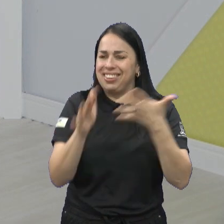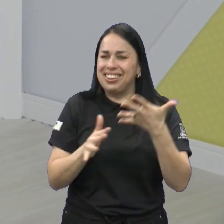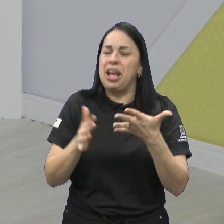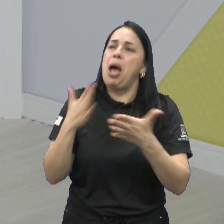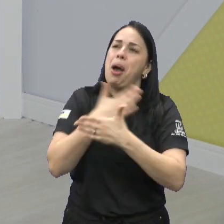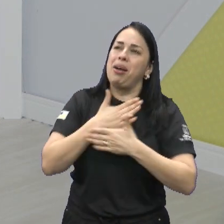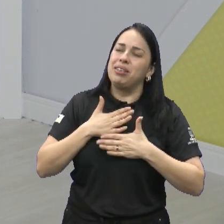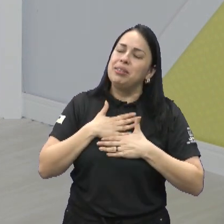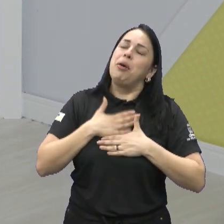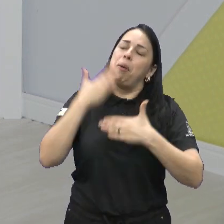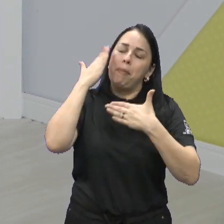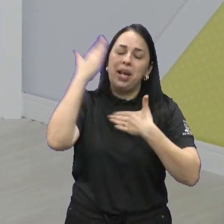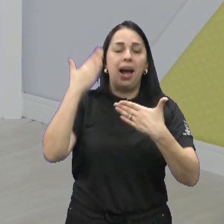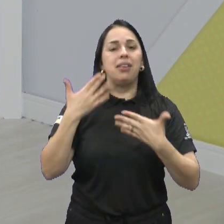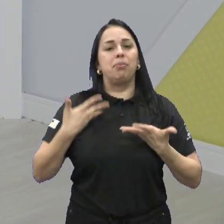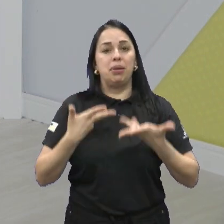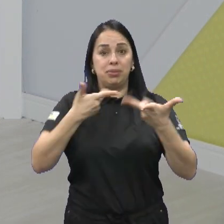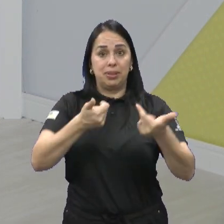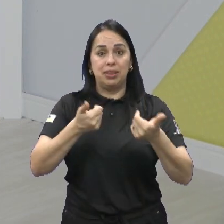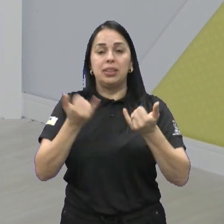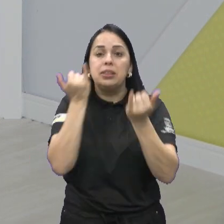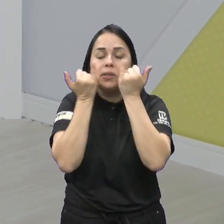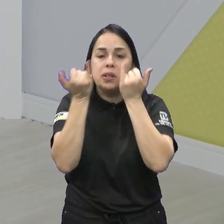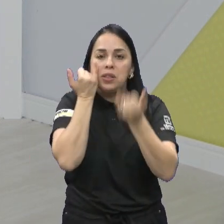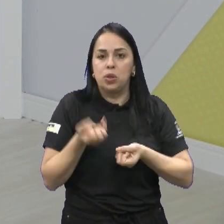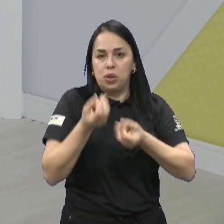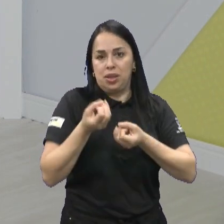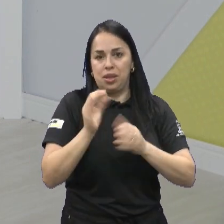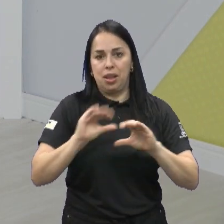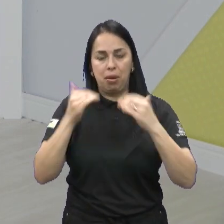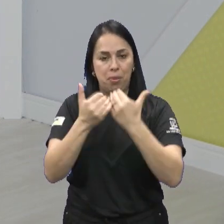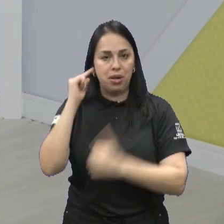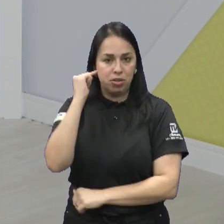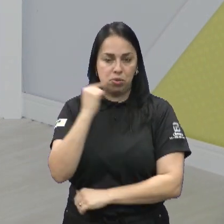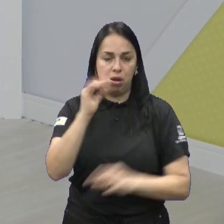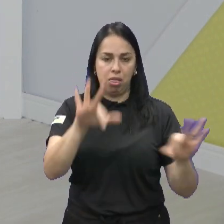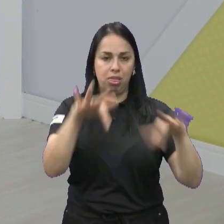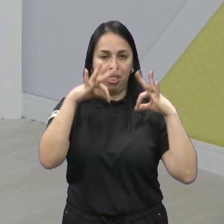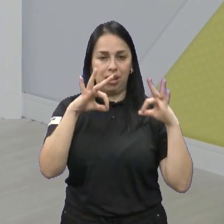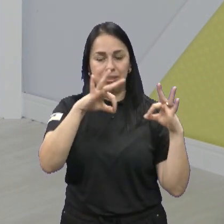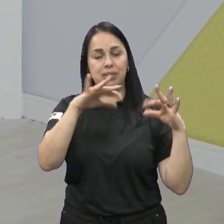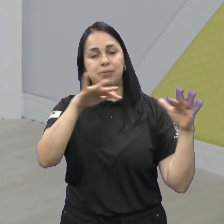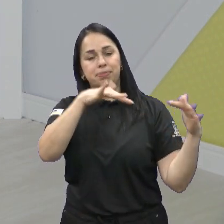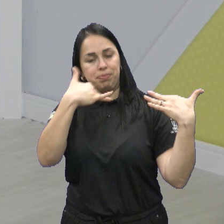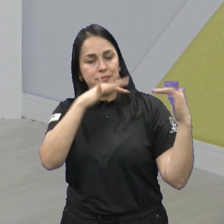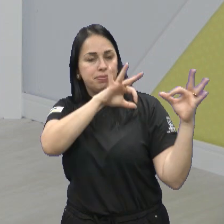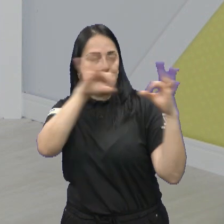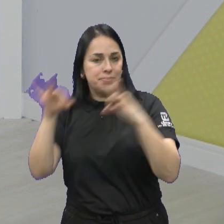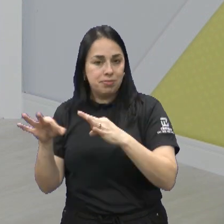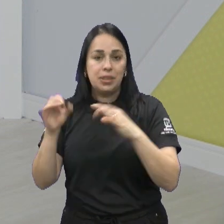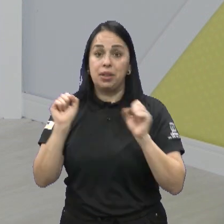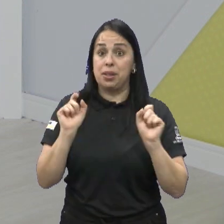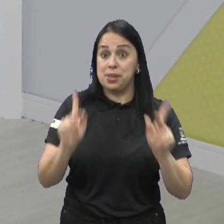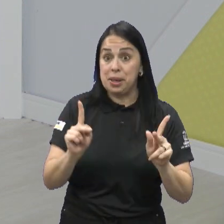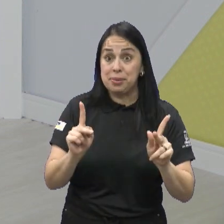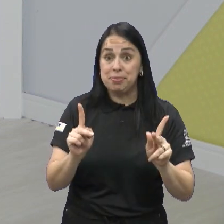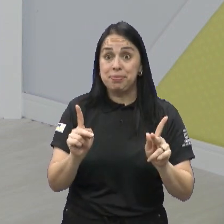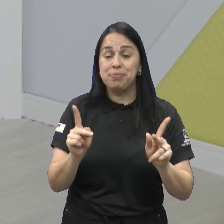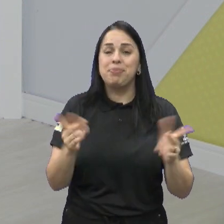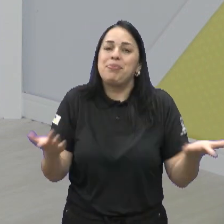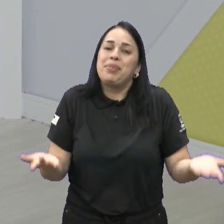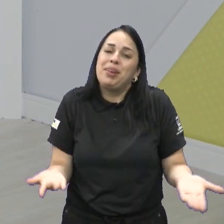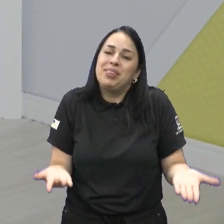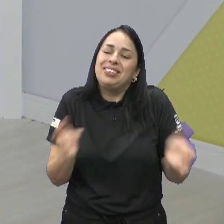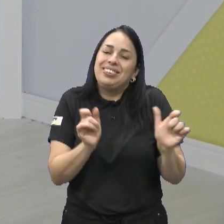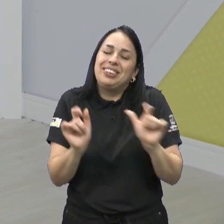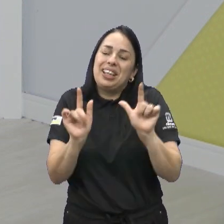você aqui, a Mayra, que sempre leva a informação para a comunidade surda que acompanha toda a programação da TV Câmara, tá certo? O programa de hoje